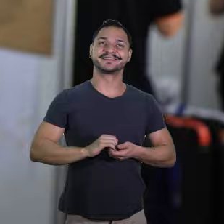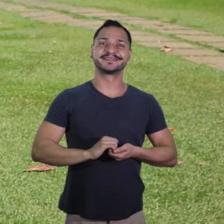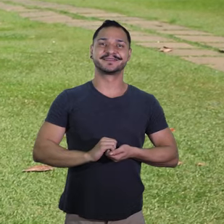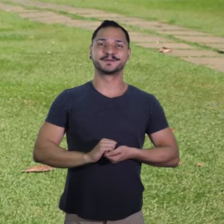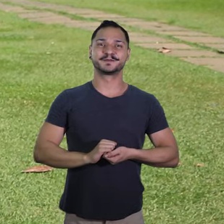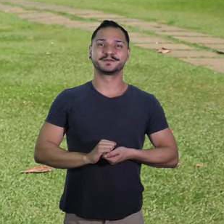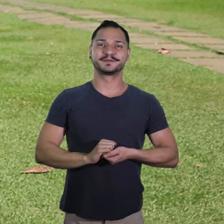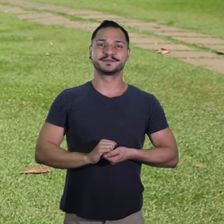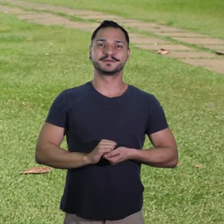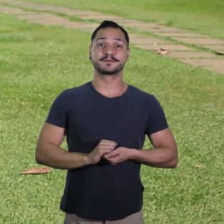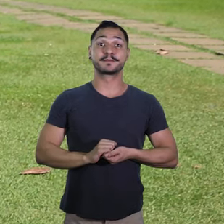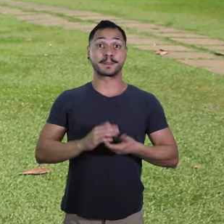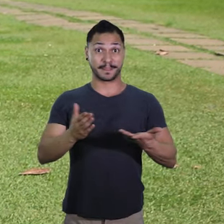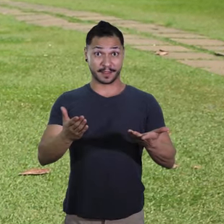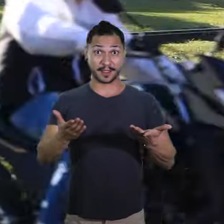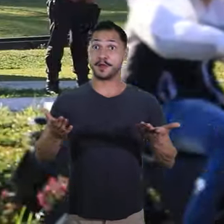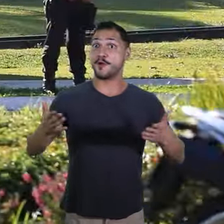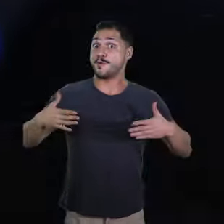coração.